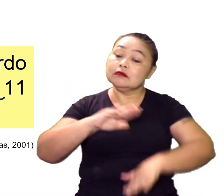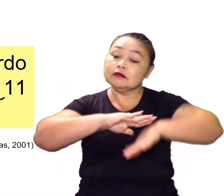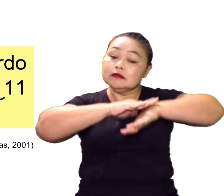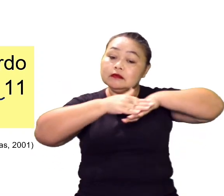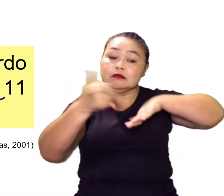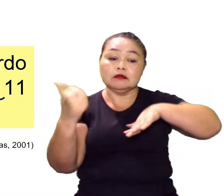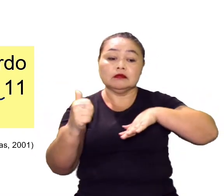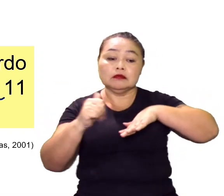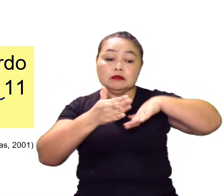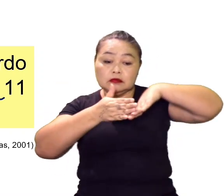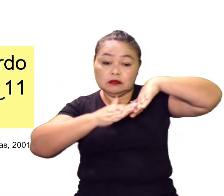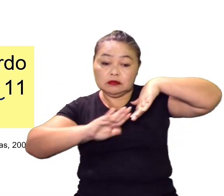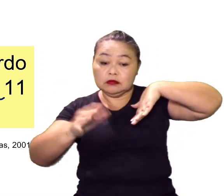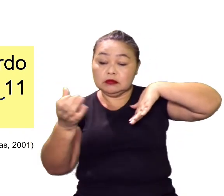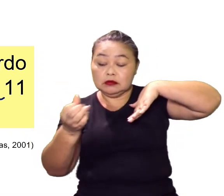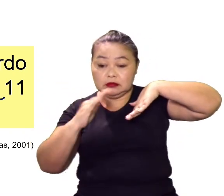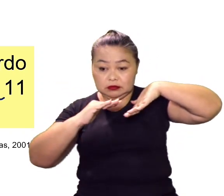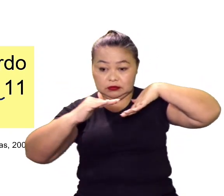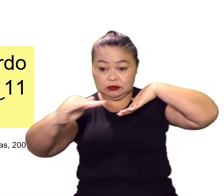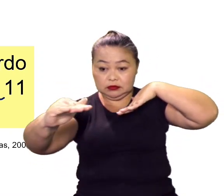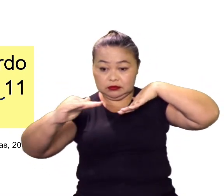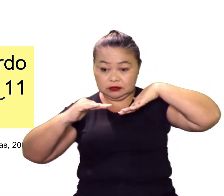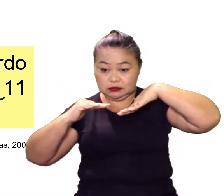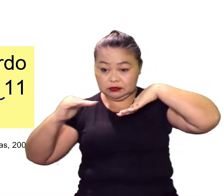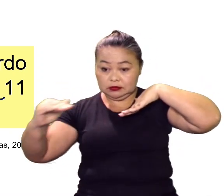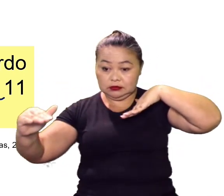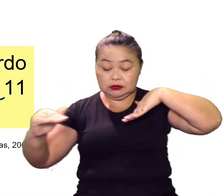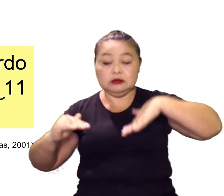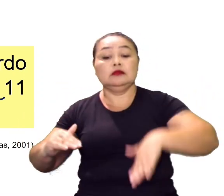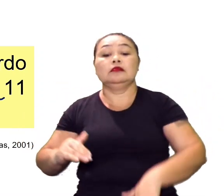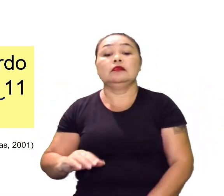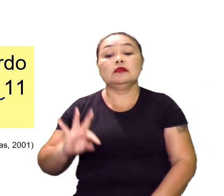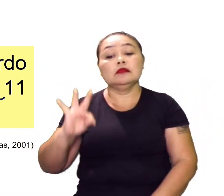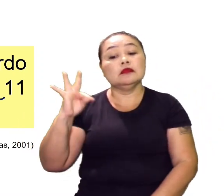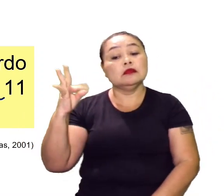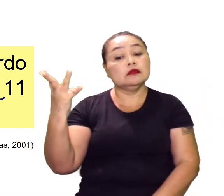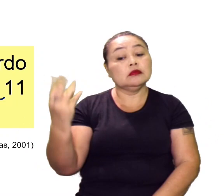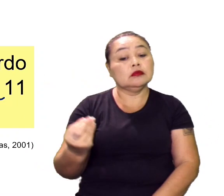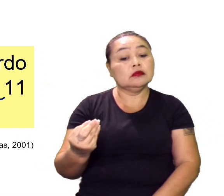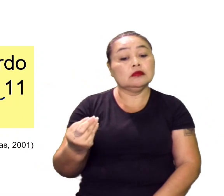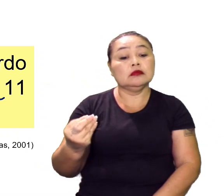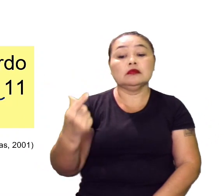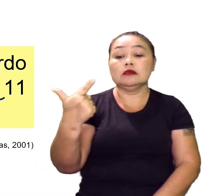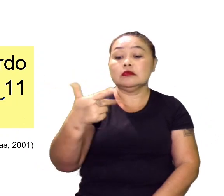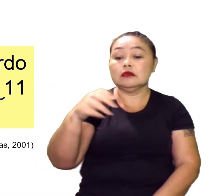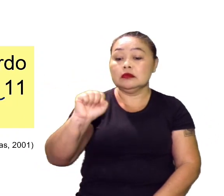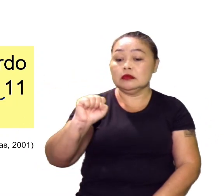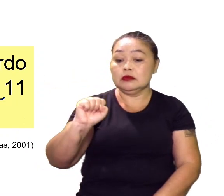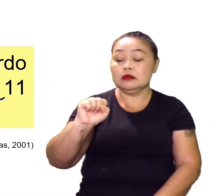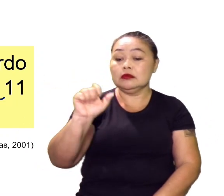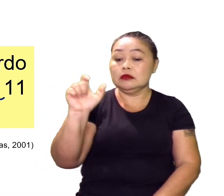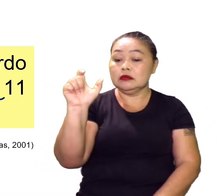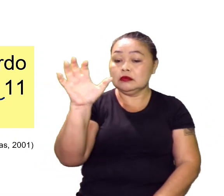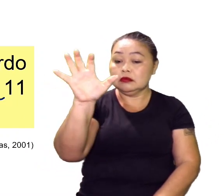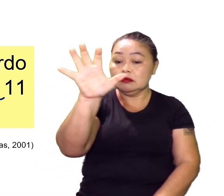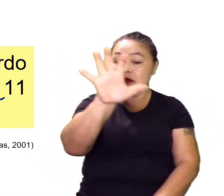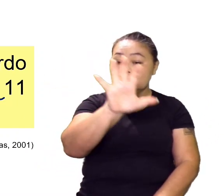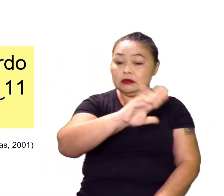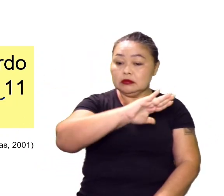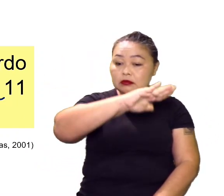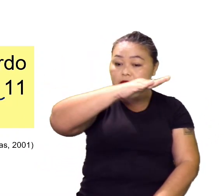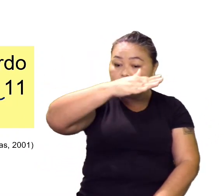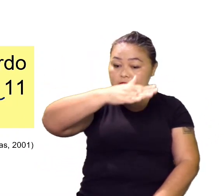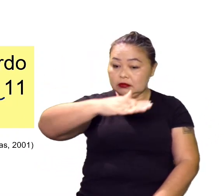planaltos, 11 depressões e 6 planícies, totalizando 28 unidades de